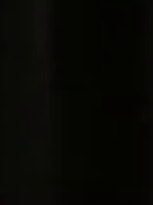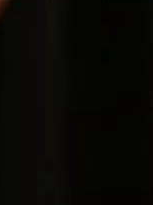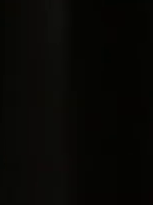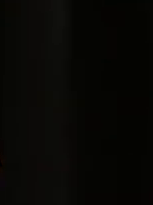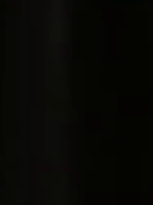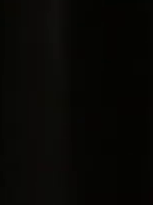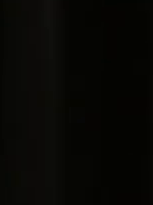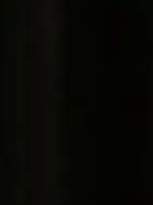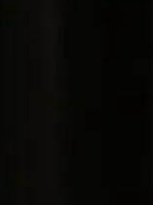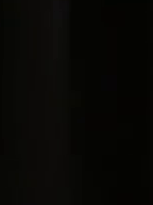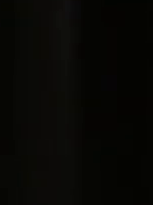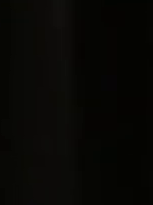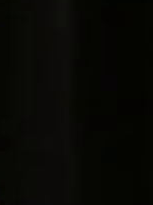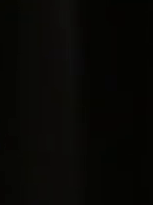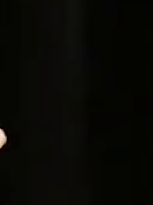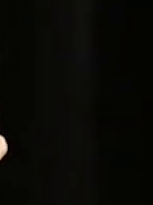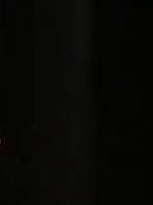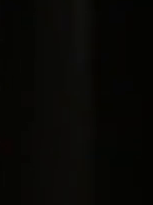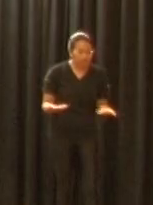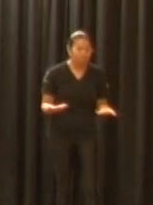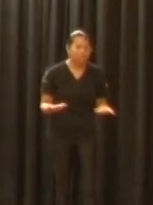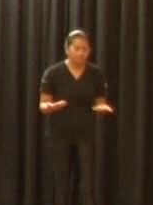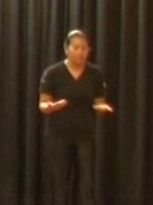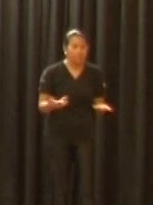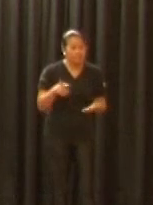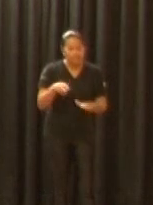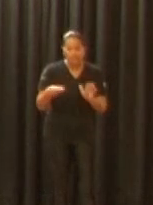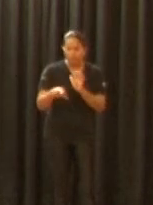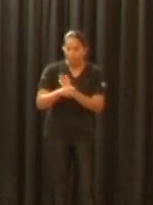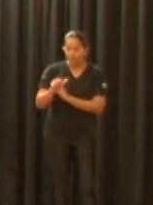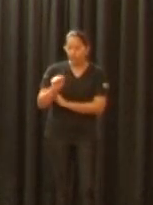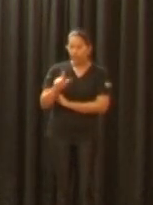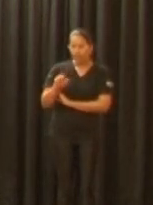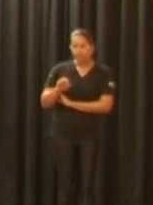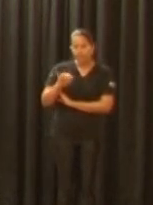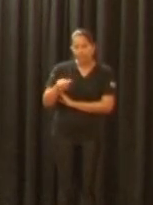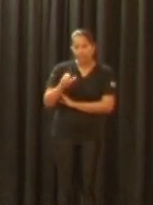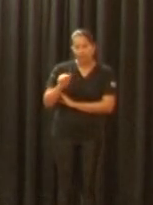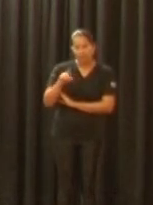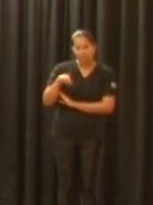oficiais, é essa a nossa proposta, pensar, alixamento. Obrigada.